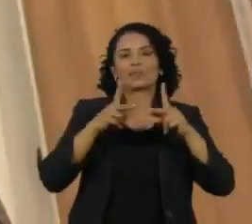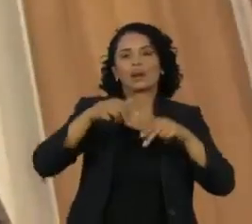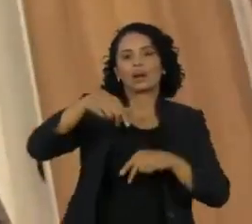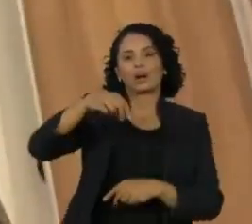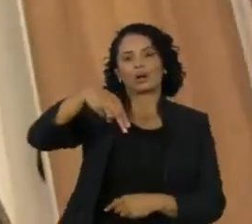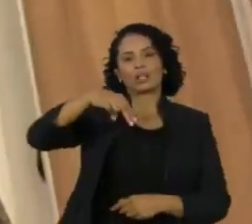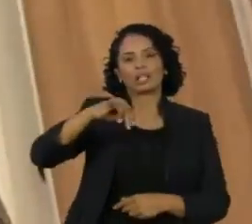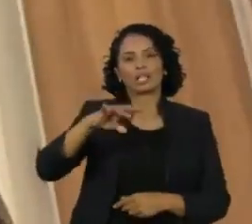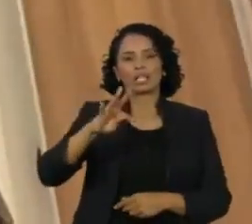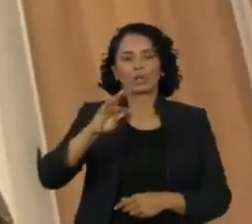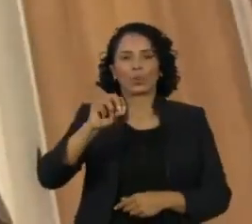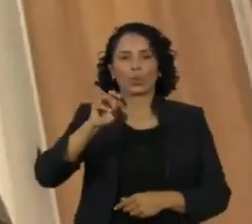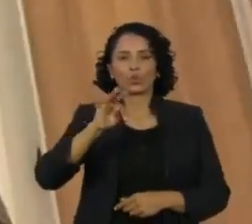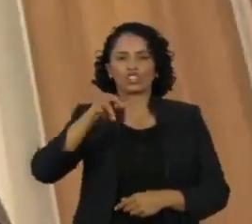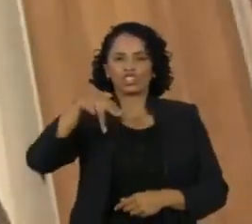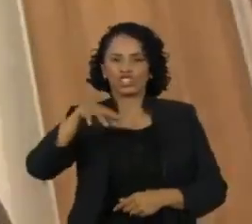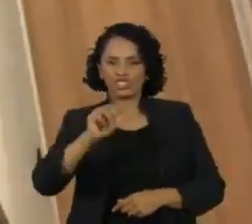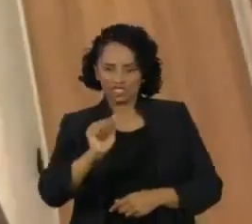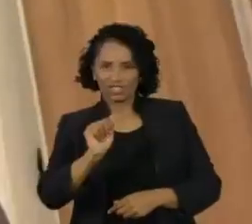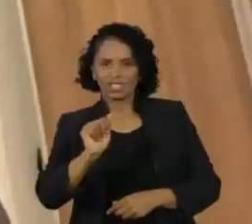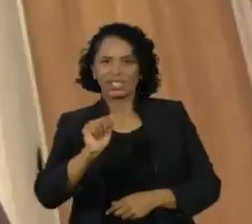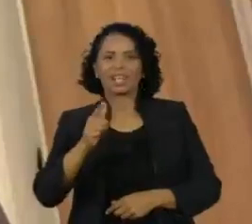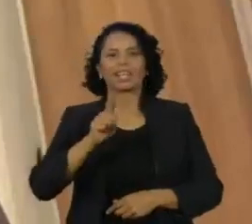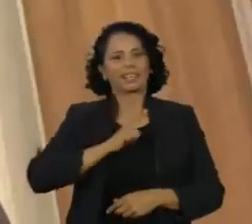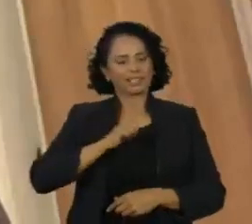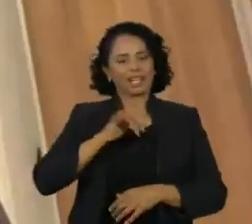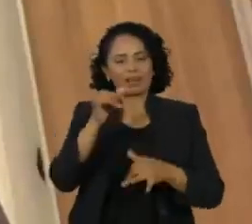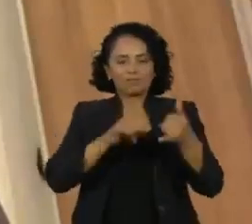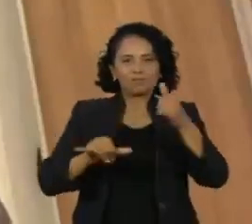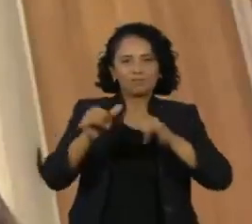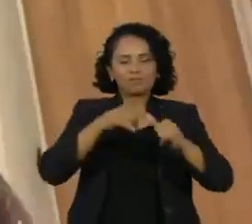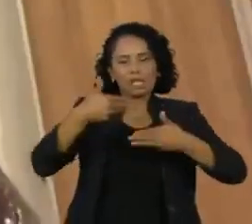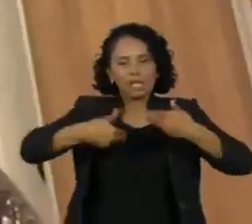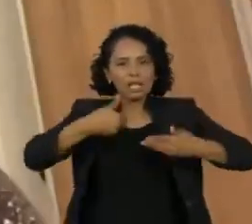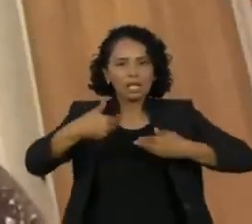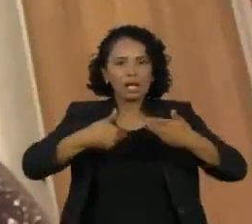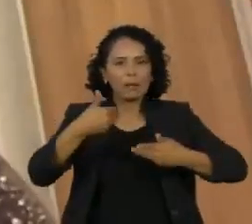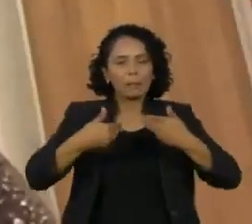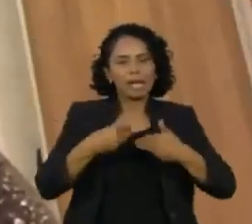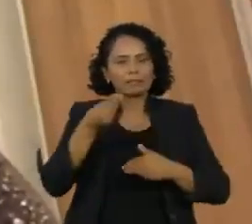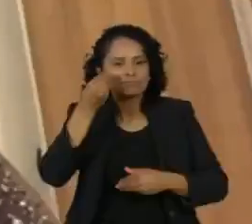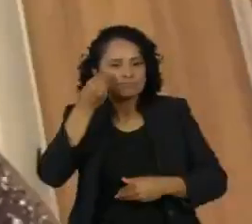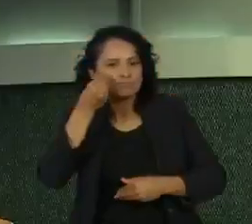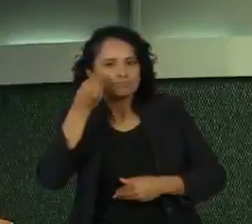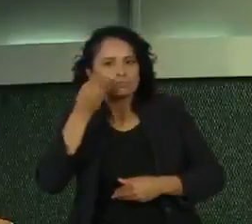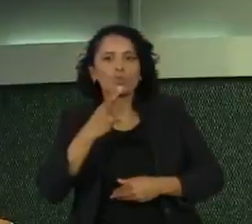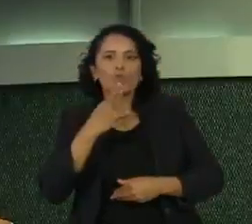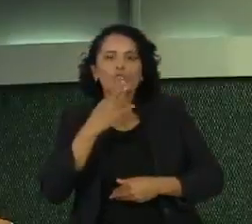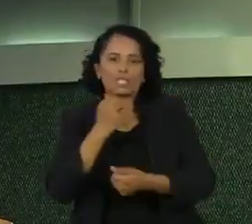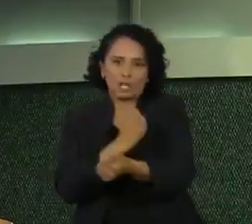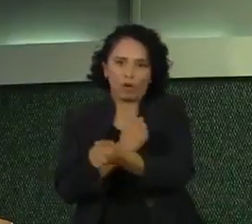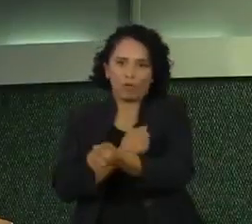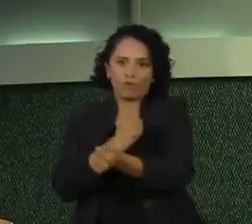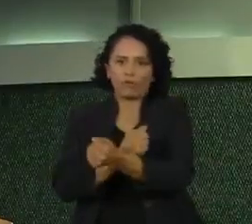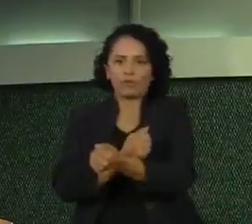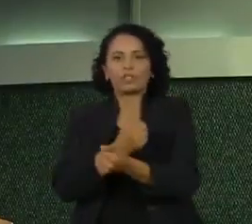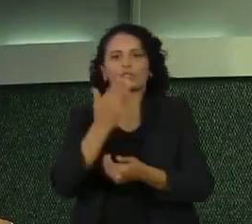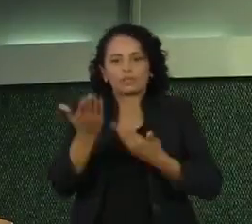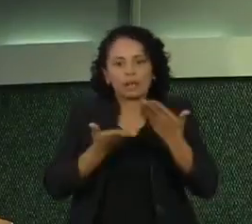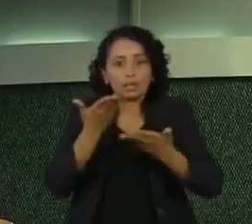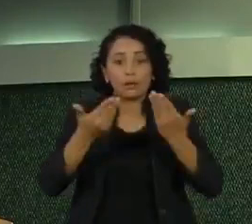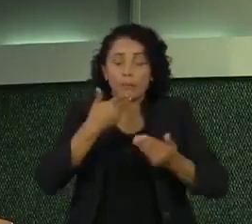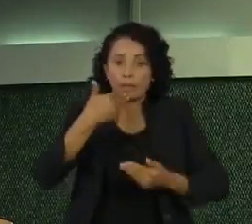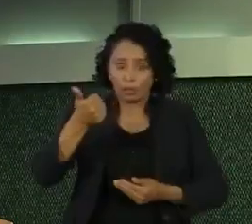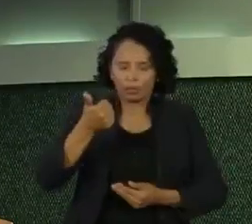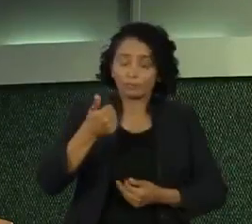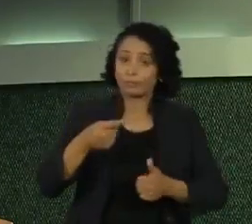procurar um especialista para poder orientar melhor, tentar entender a característica do vício para poder enfrentar ele melhor. Então, primeira coisa. Mas